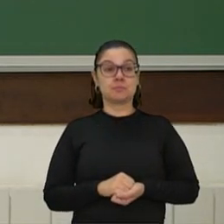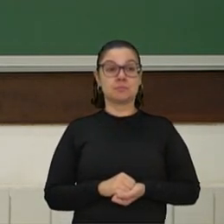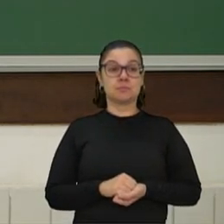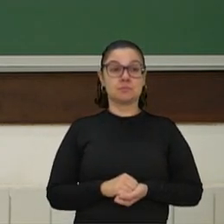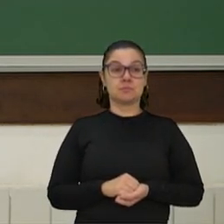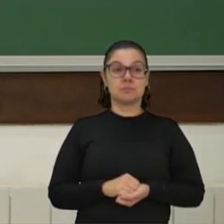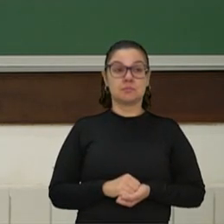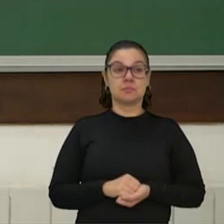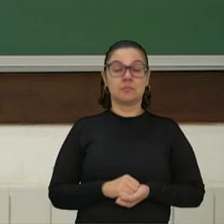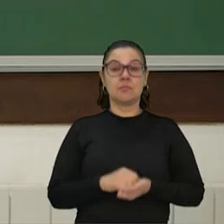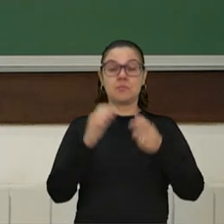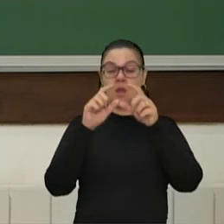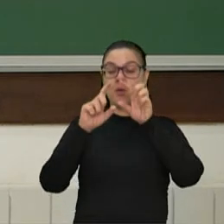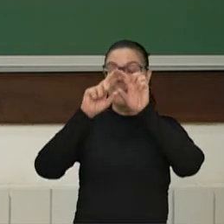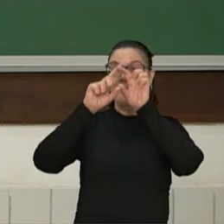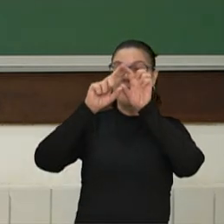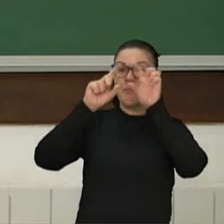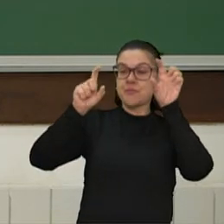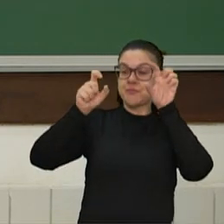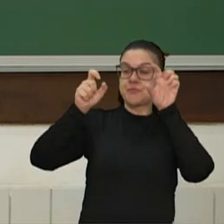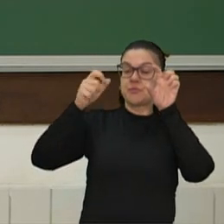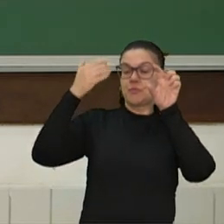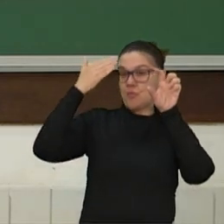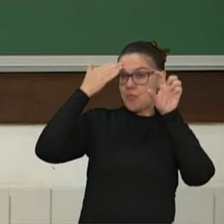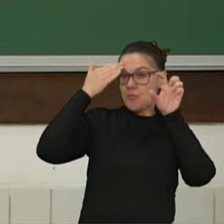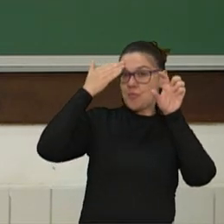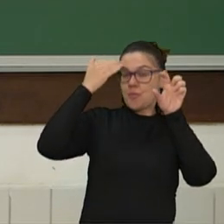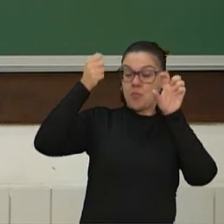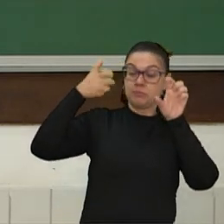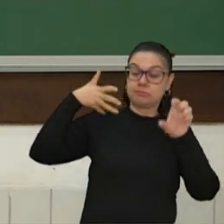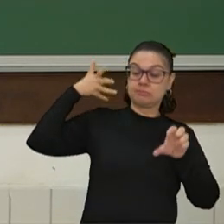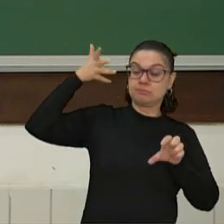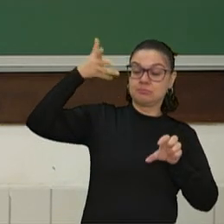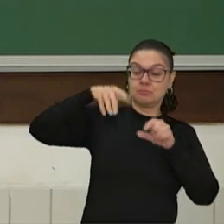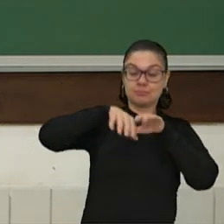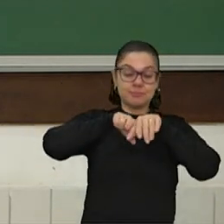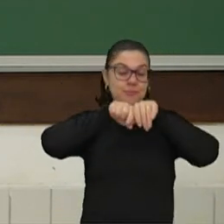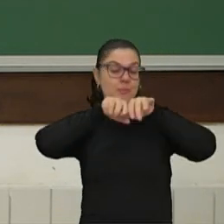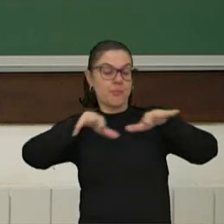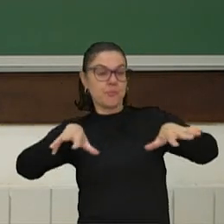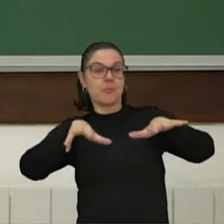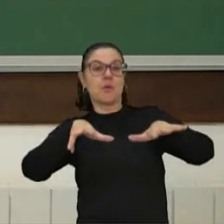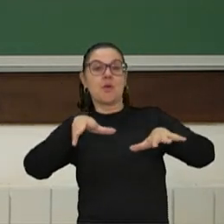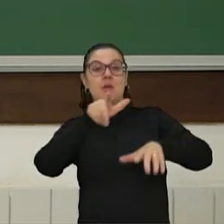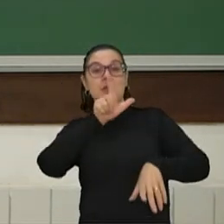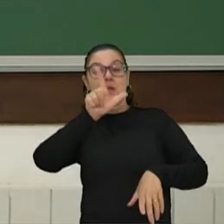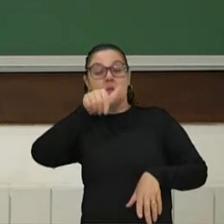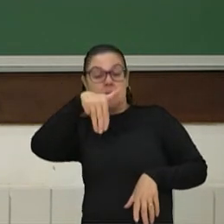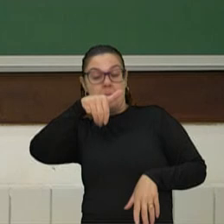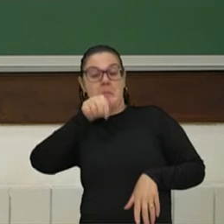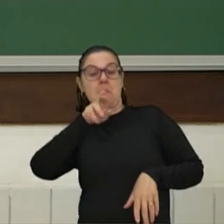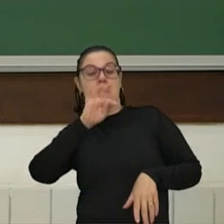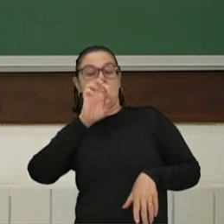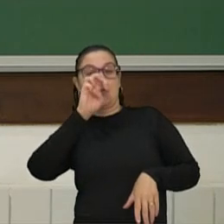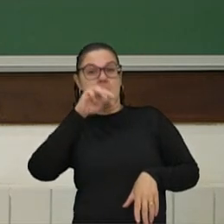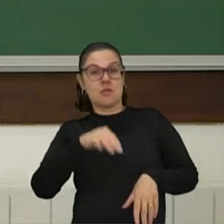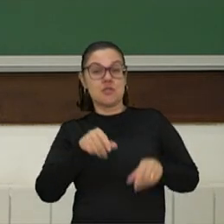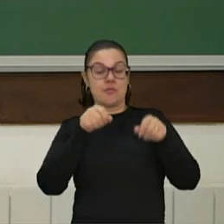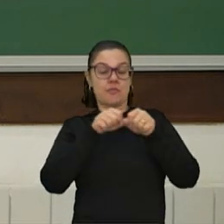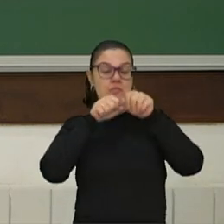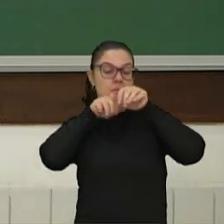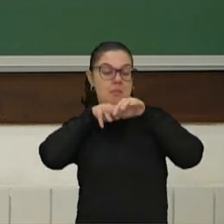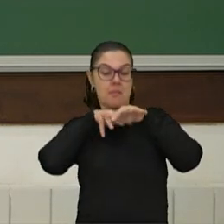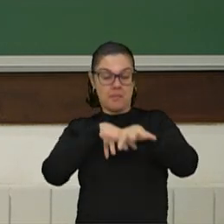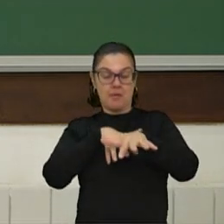Have a Dream é um título popular para um discurso que o Martin Luther King fez durante uma